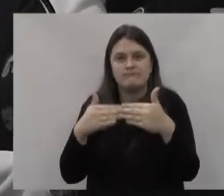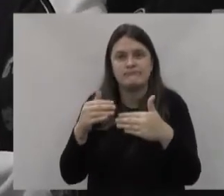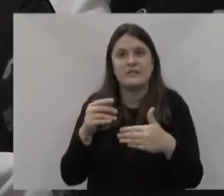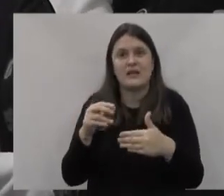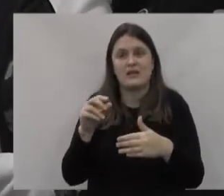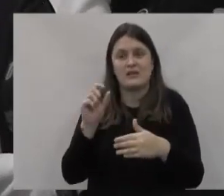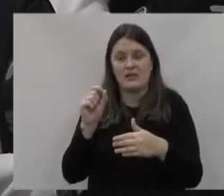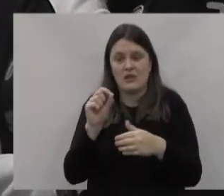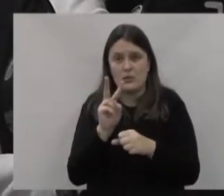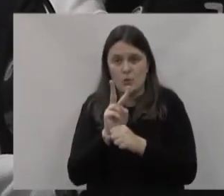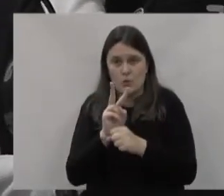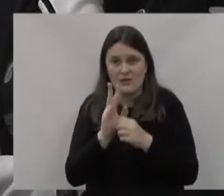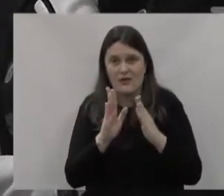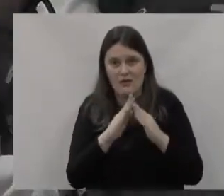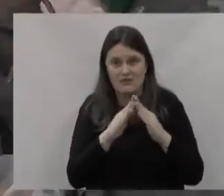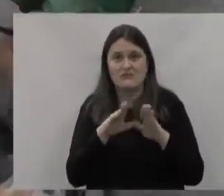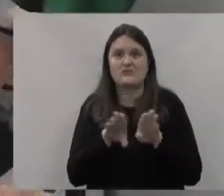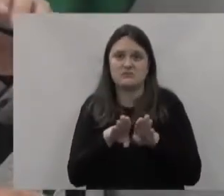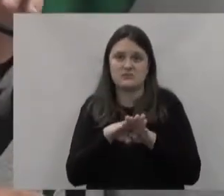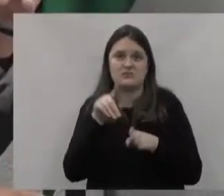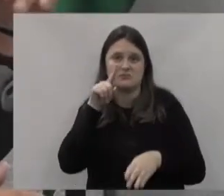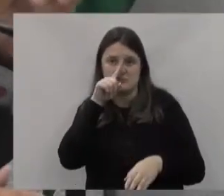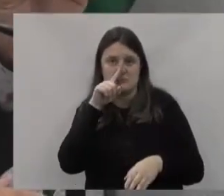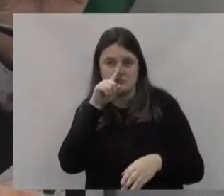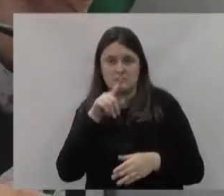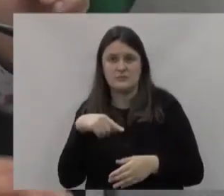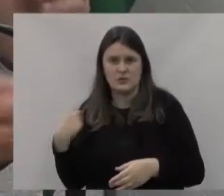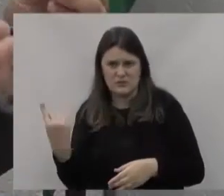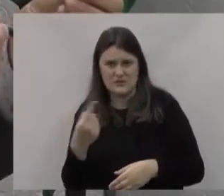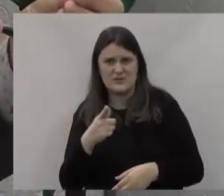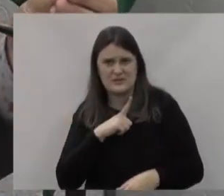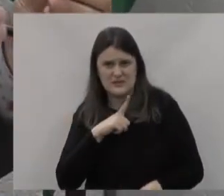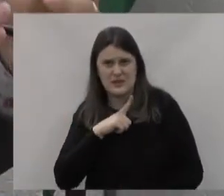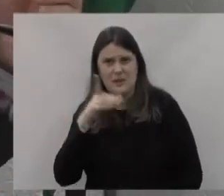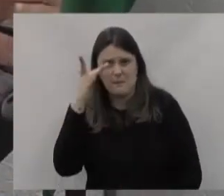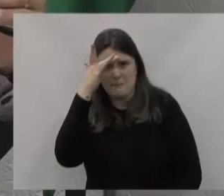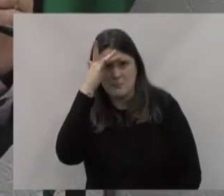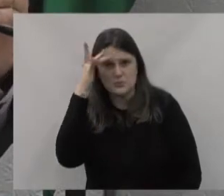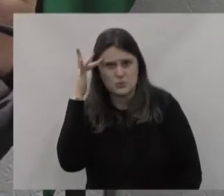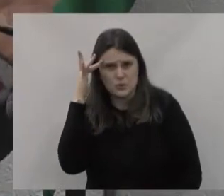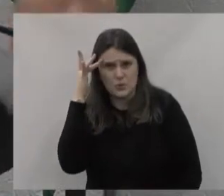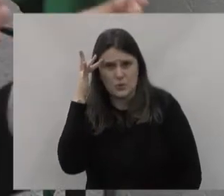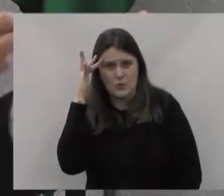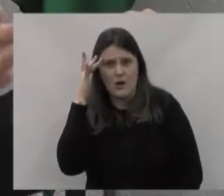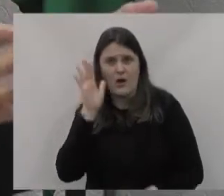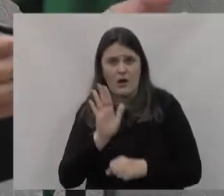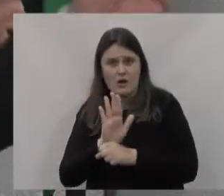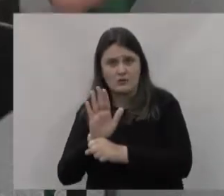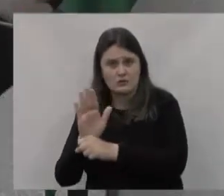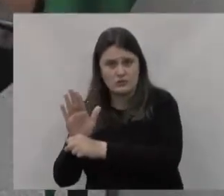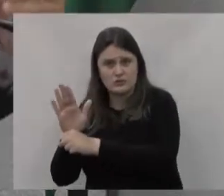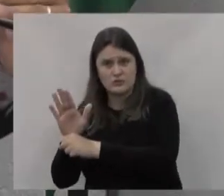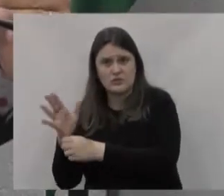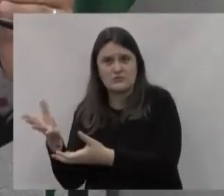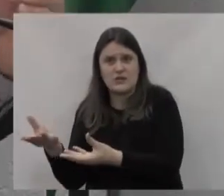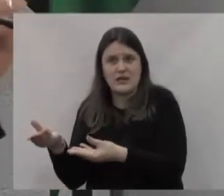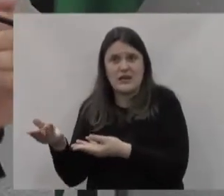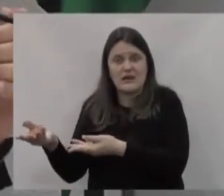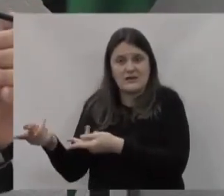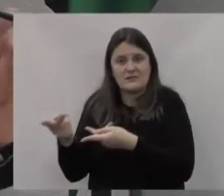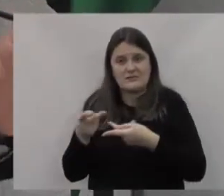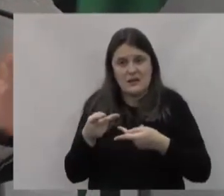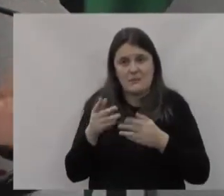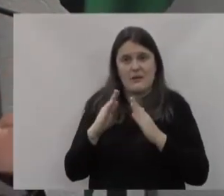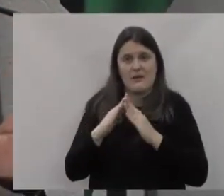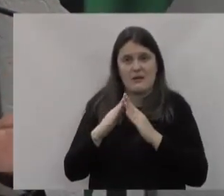acolhe acaba correndo risco também, né? Então, vocês têm pessoas que colaboram acolhendo essas pessoas em